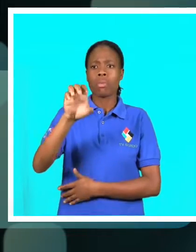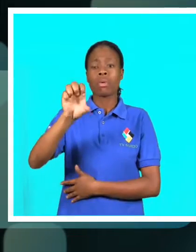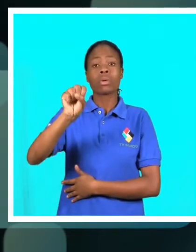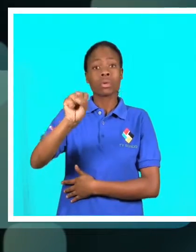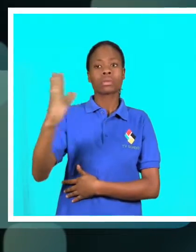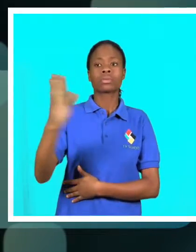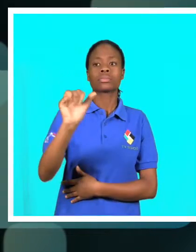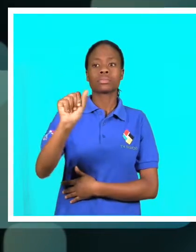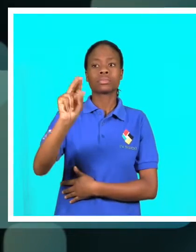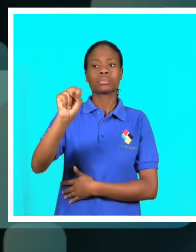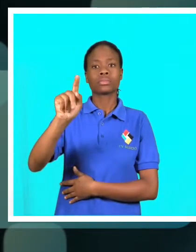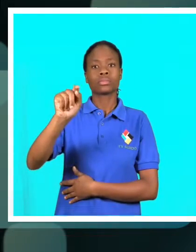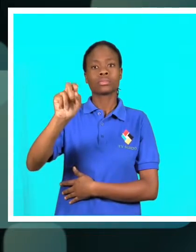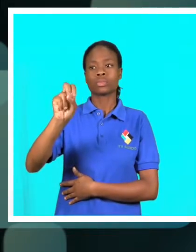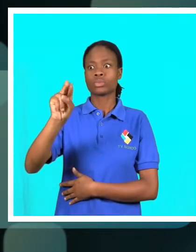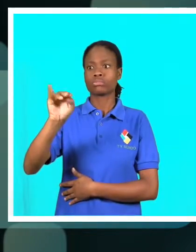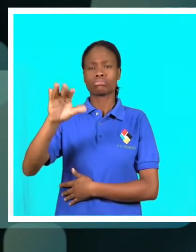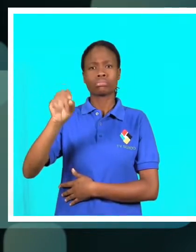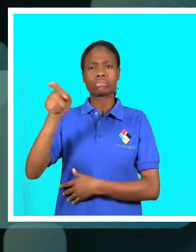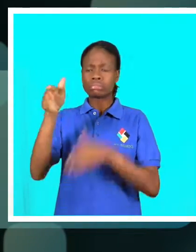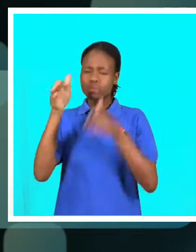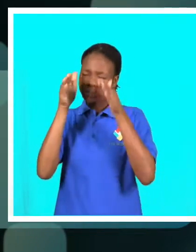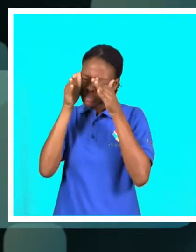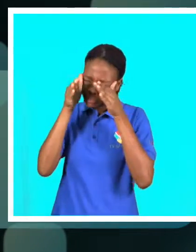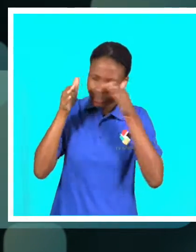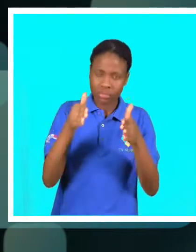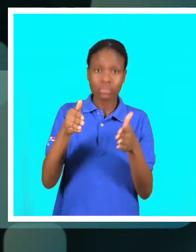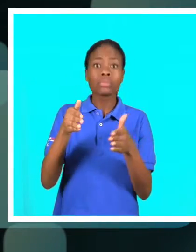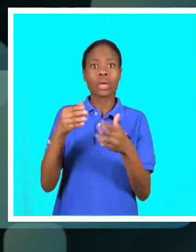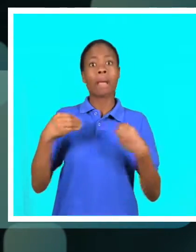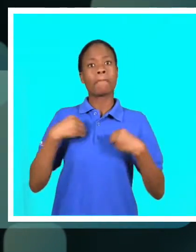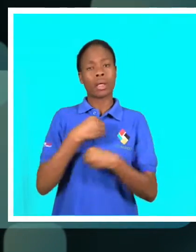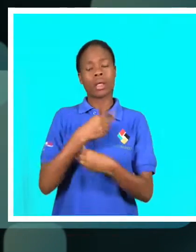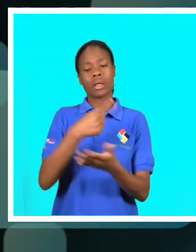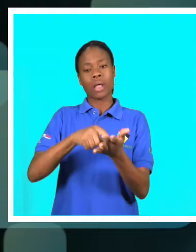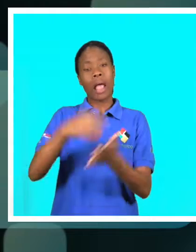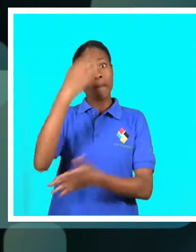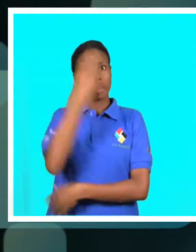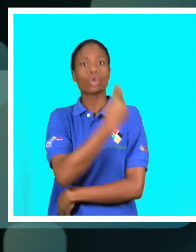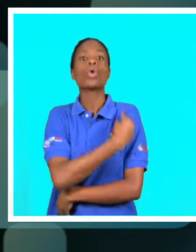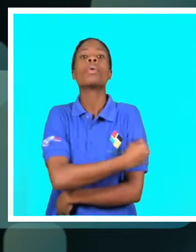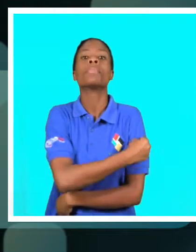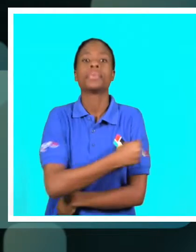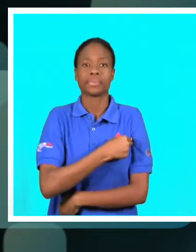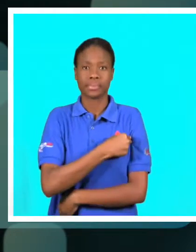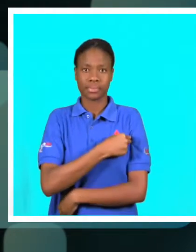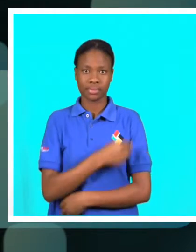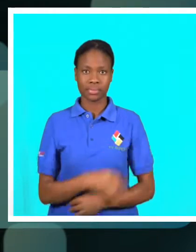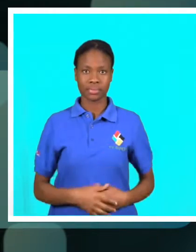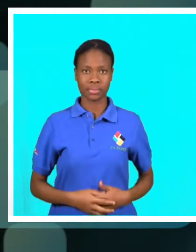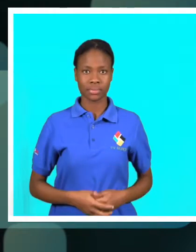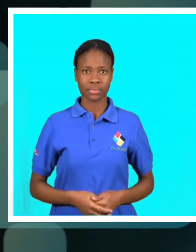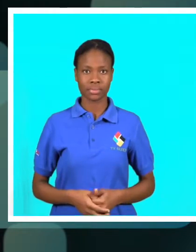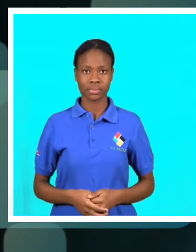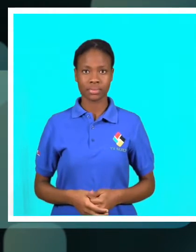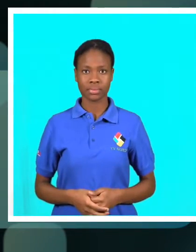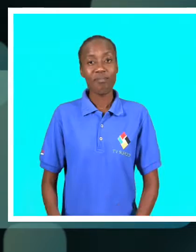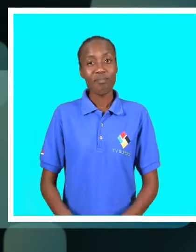se manifeste. Daí a chamada de atenção da médica Inês Antônio, do Hospital Central de Maputo.